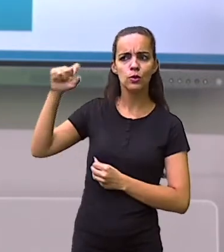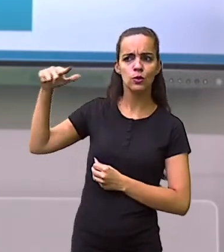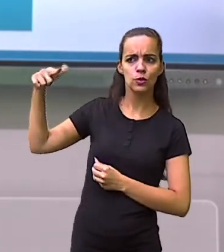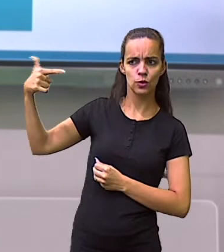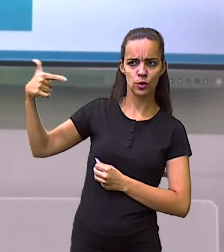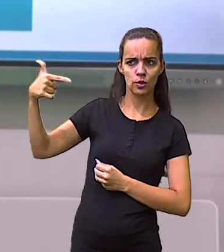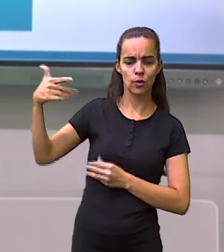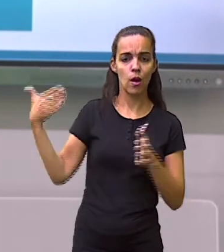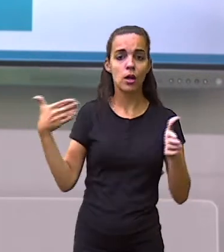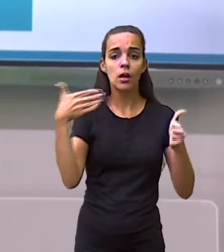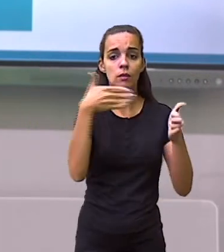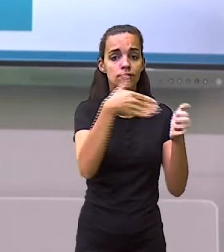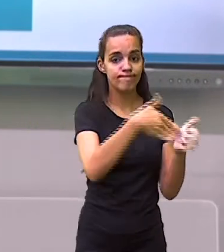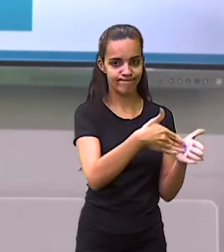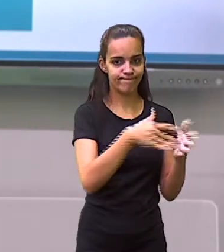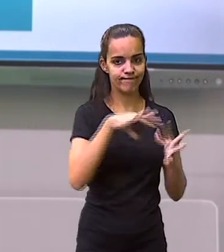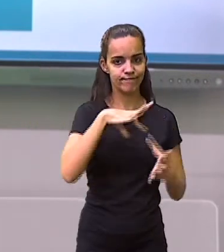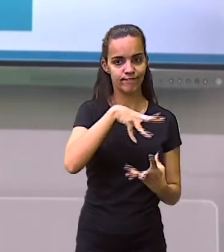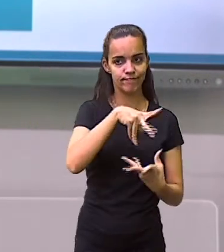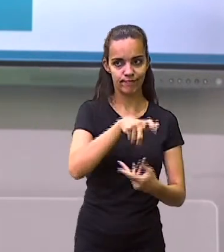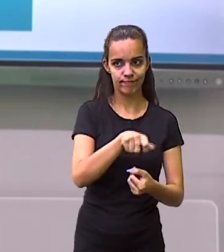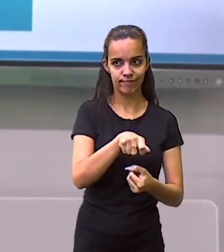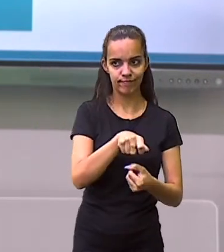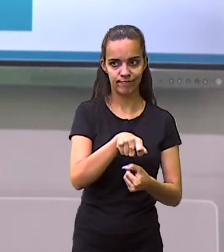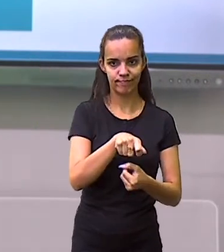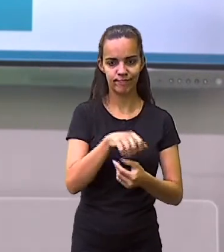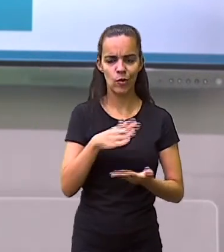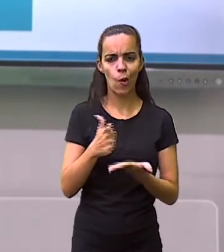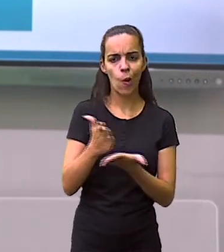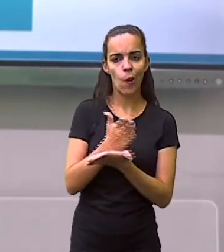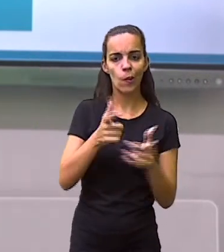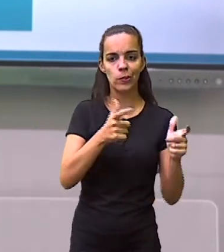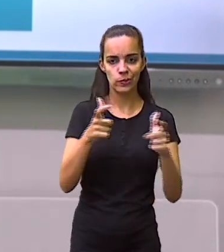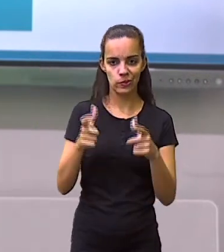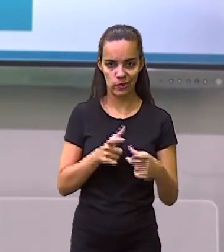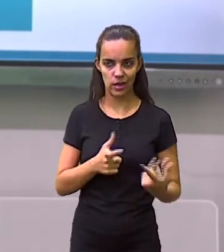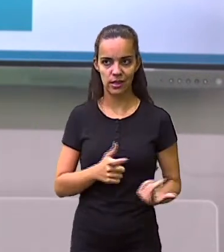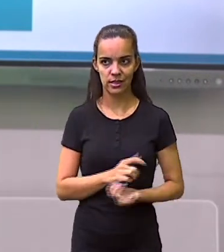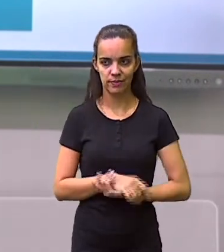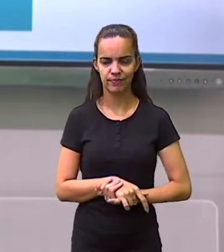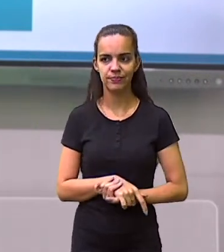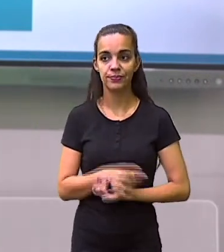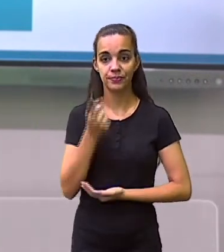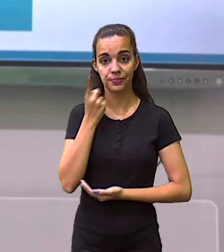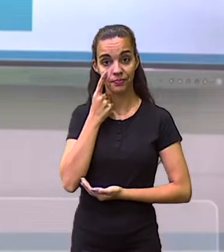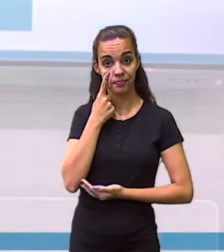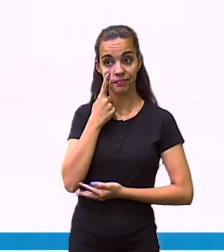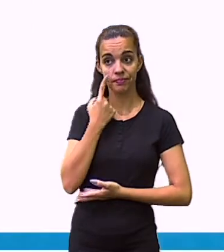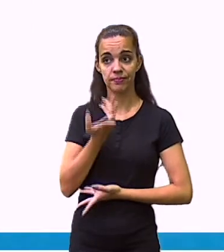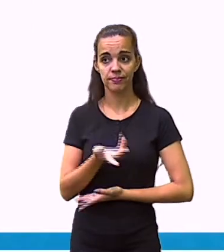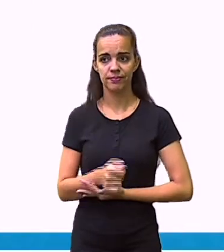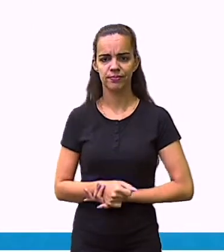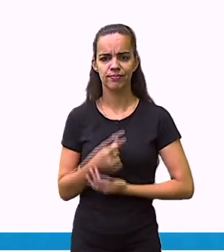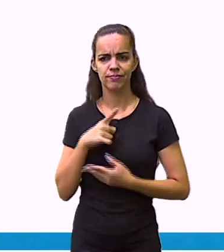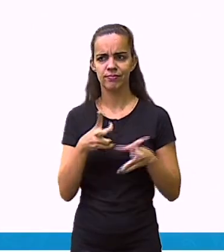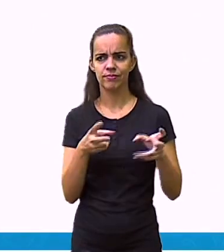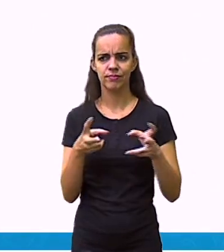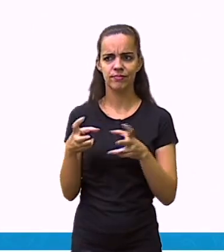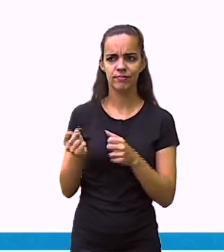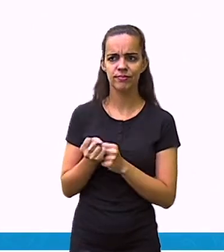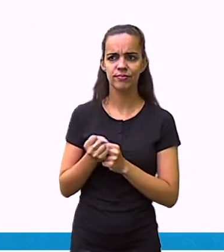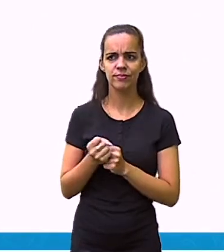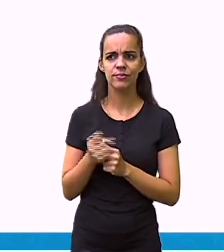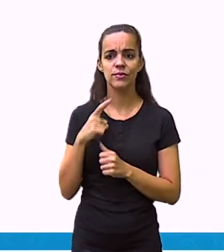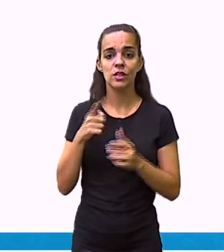solares chegam até os territórios. Olha só, você irá perceber que os